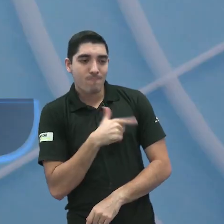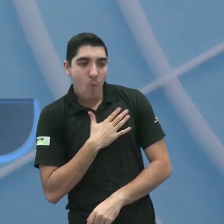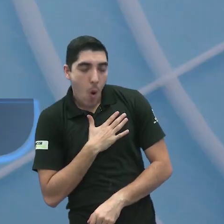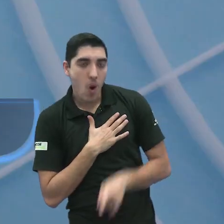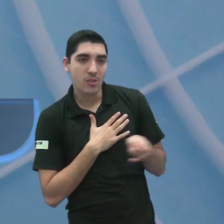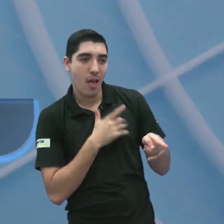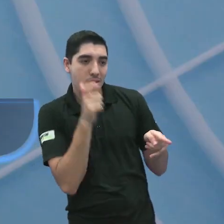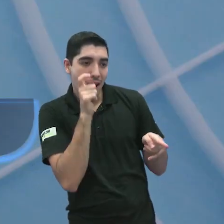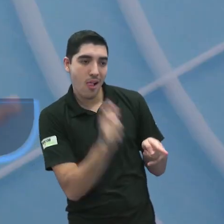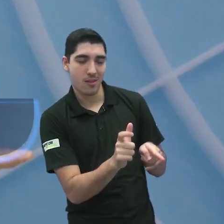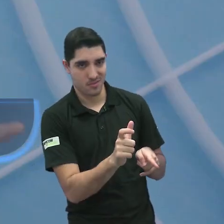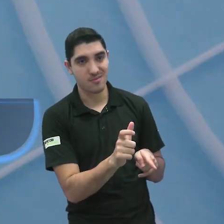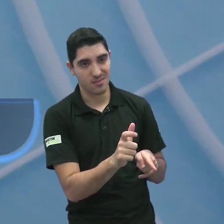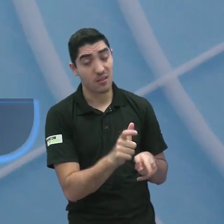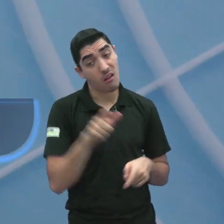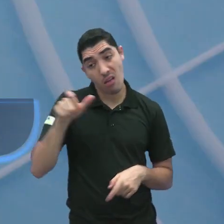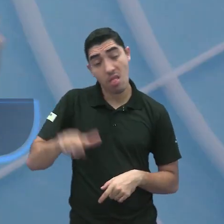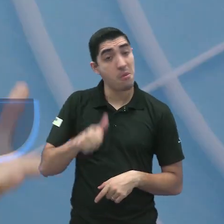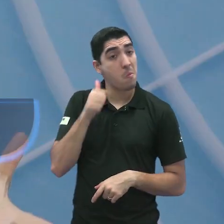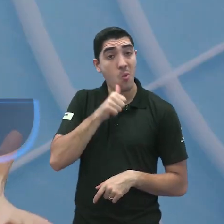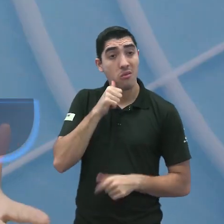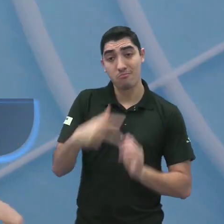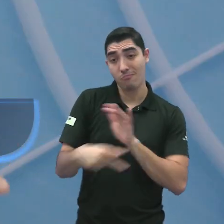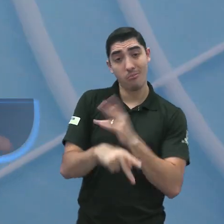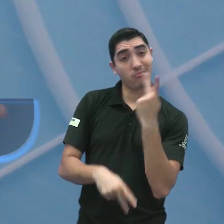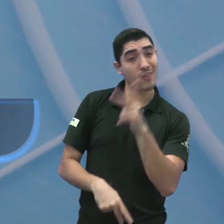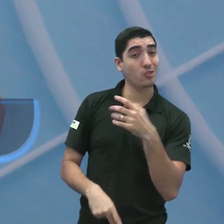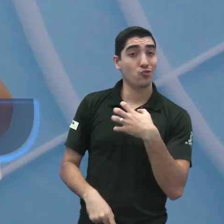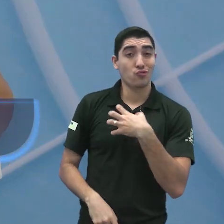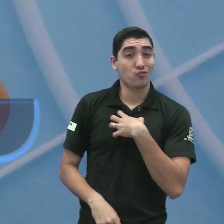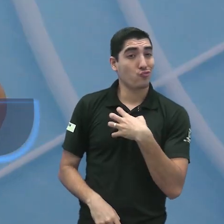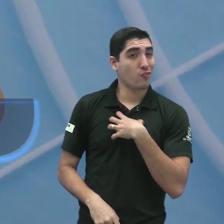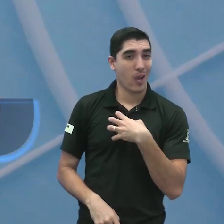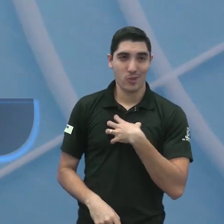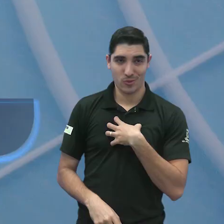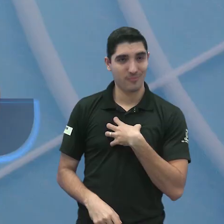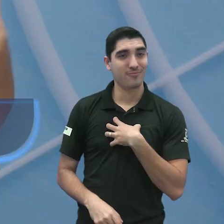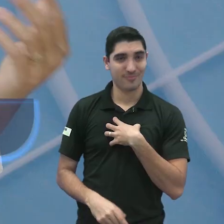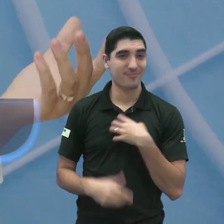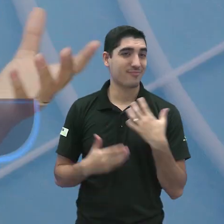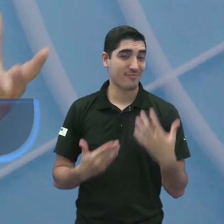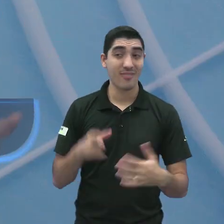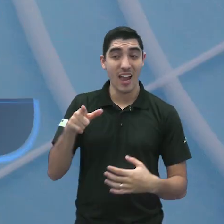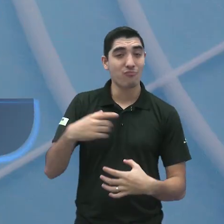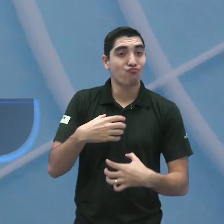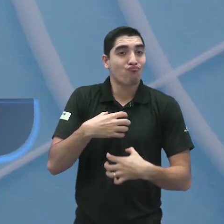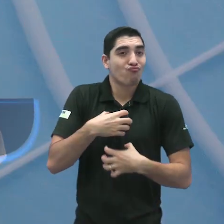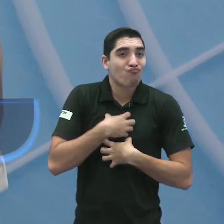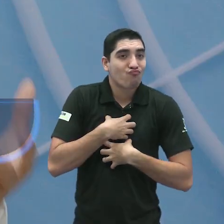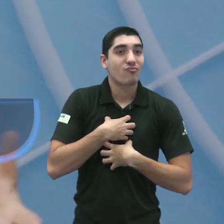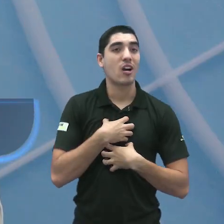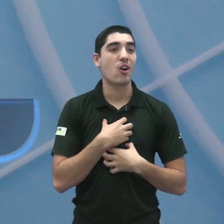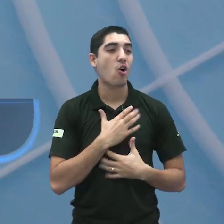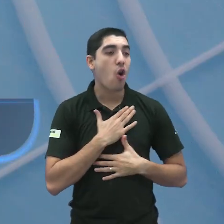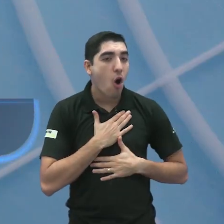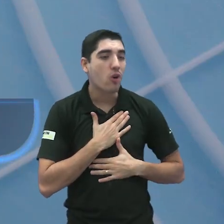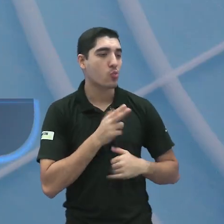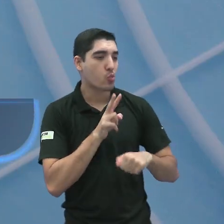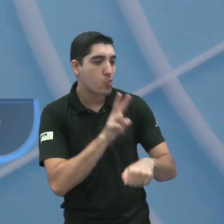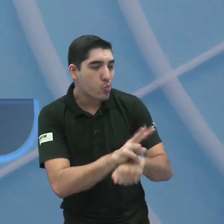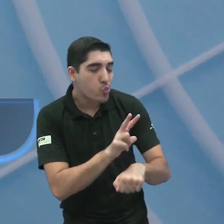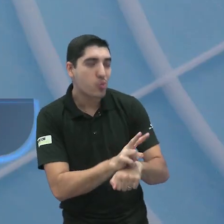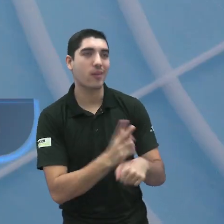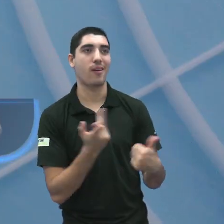coisa dela mesma, assim, da própria mulher, do instinto dela de cuidar,